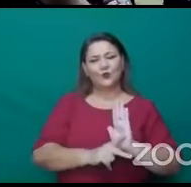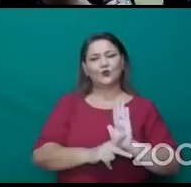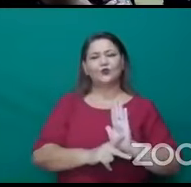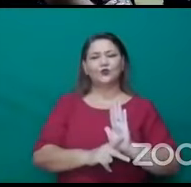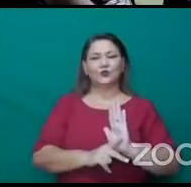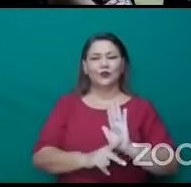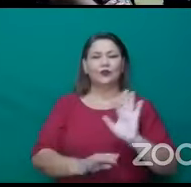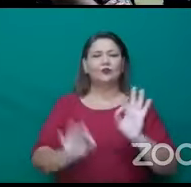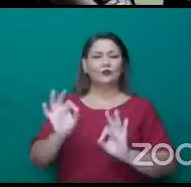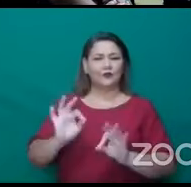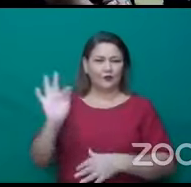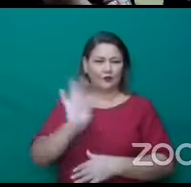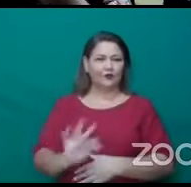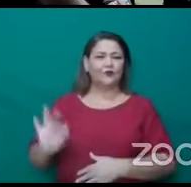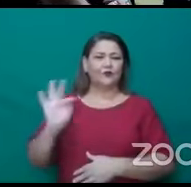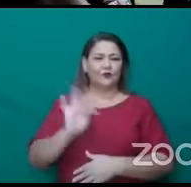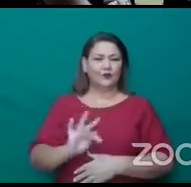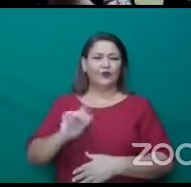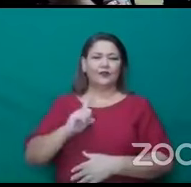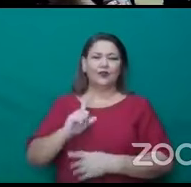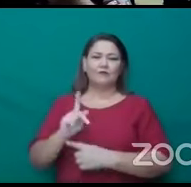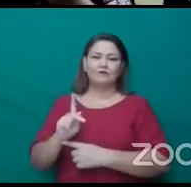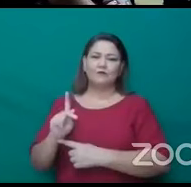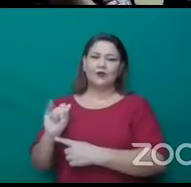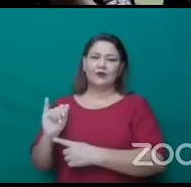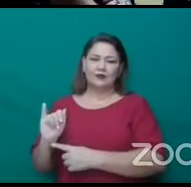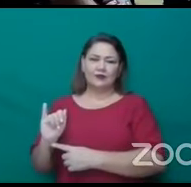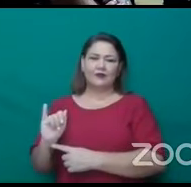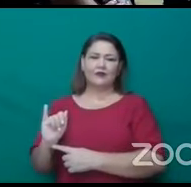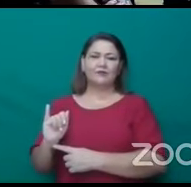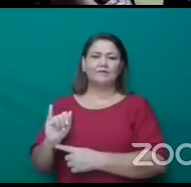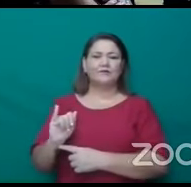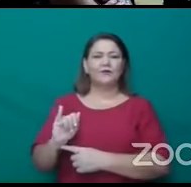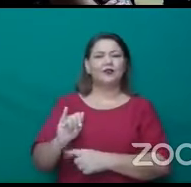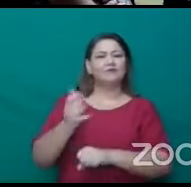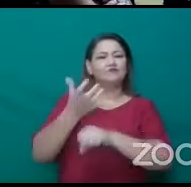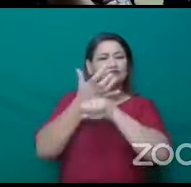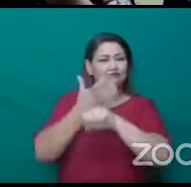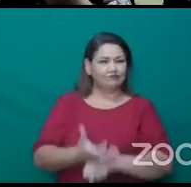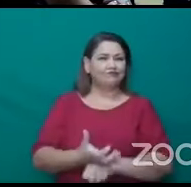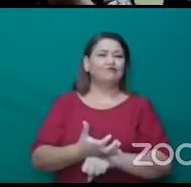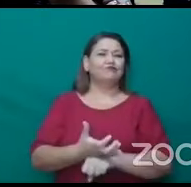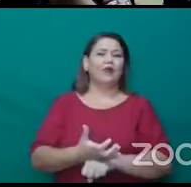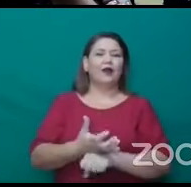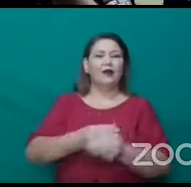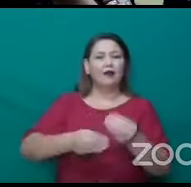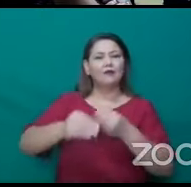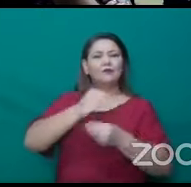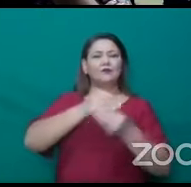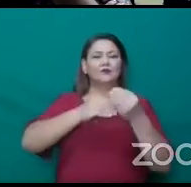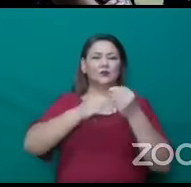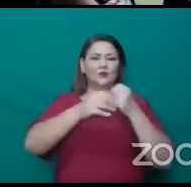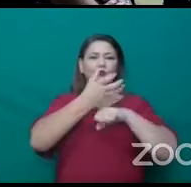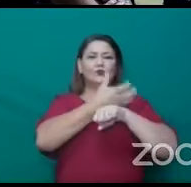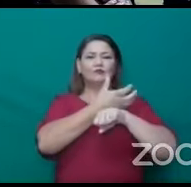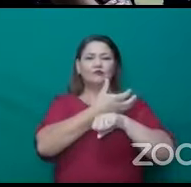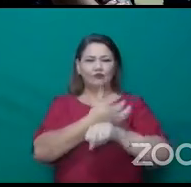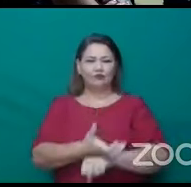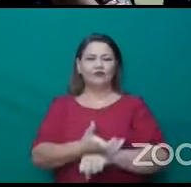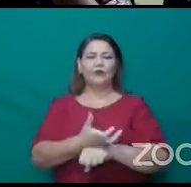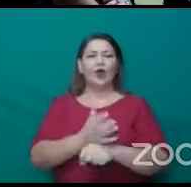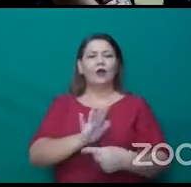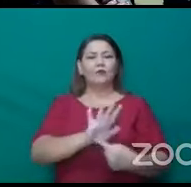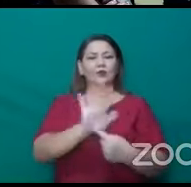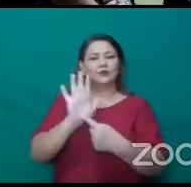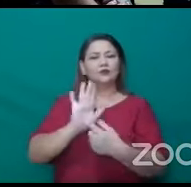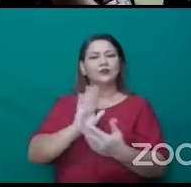de faculdade, a gente sempre tem um PI, né, que é um projeto interdisciplinar, a gente mistura todas as matérias e aí a gente sempre apresenta no final do